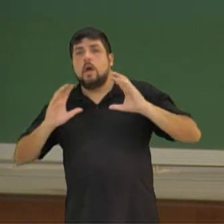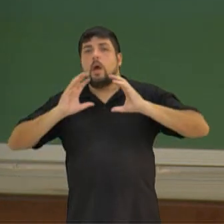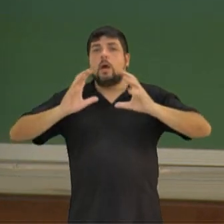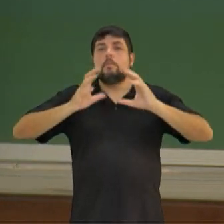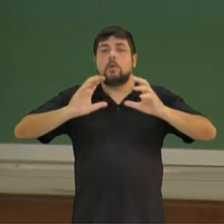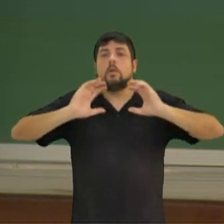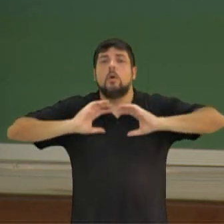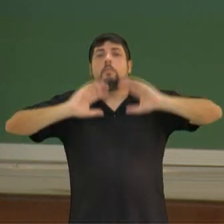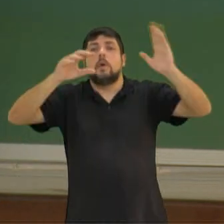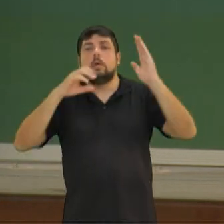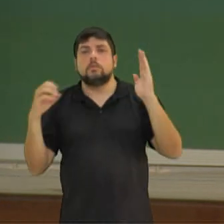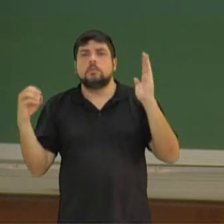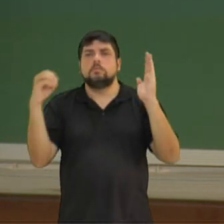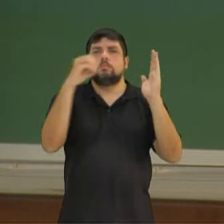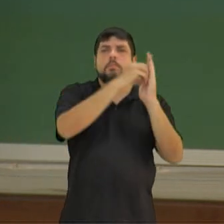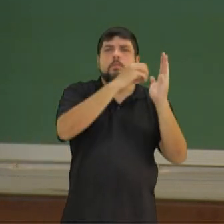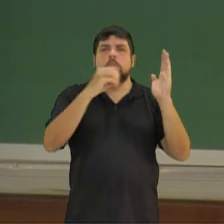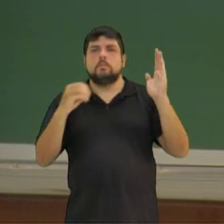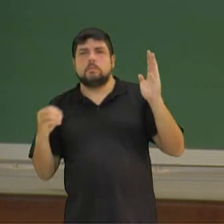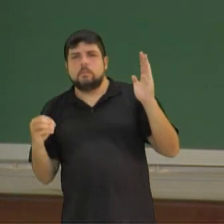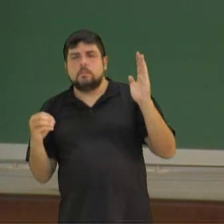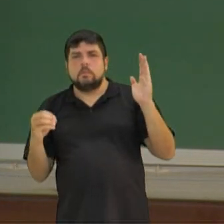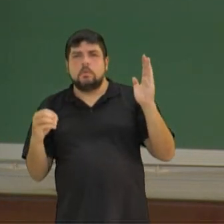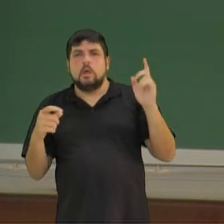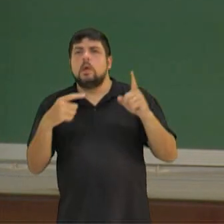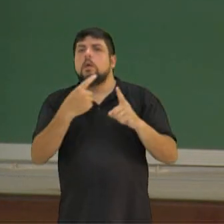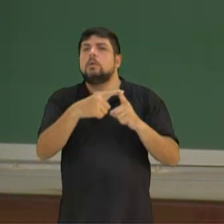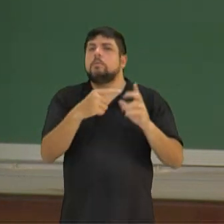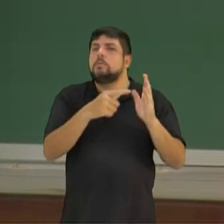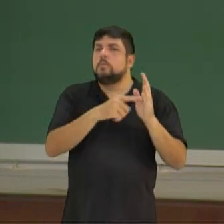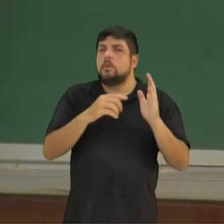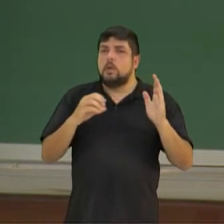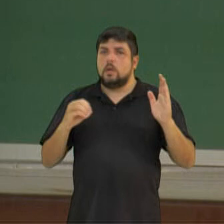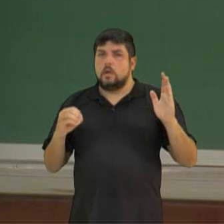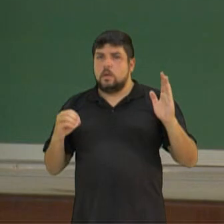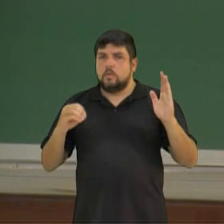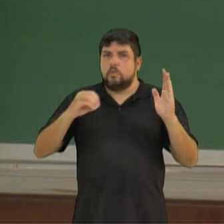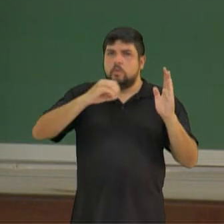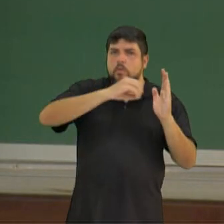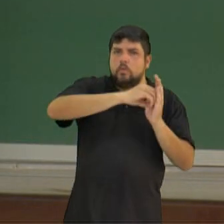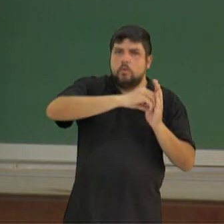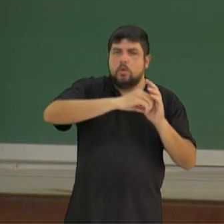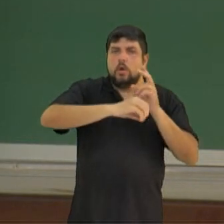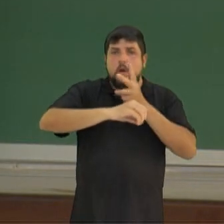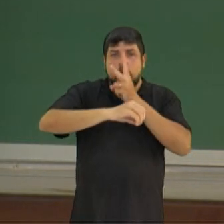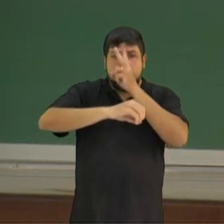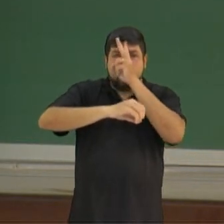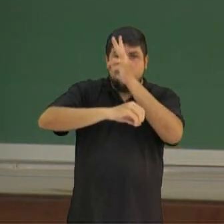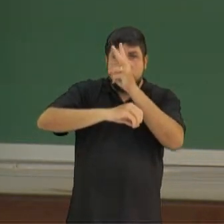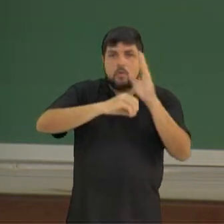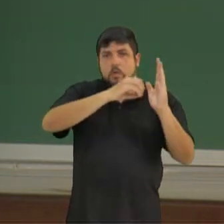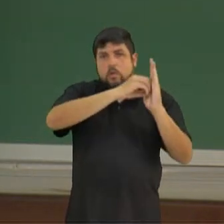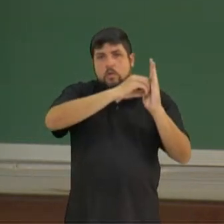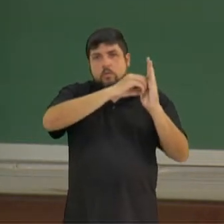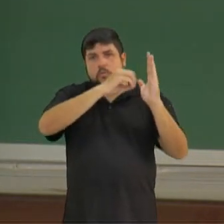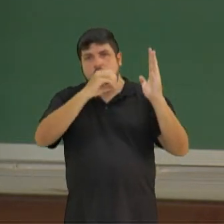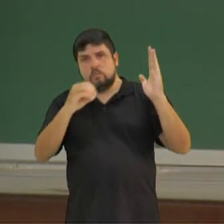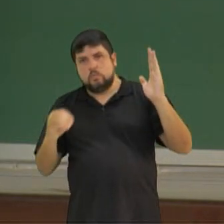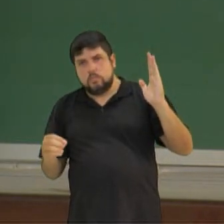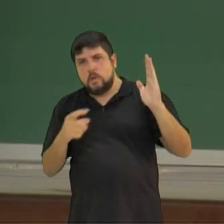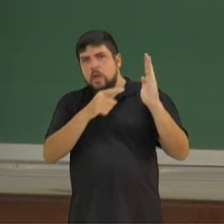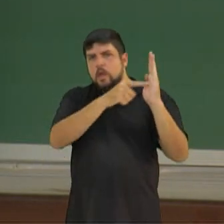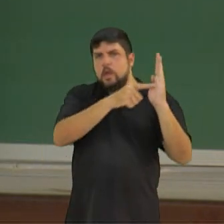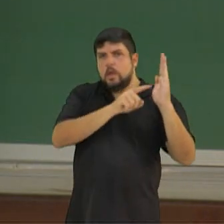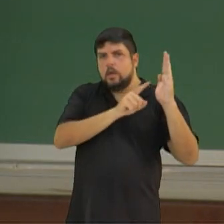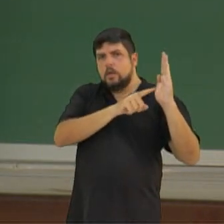a bola, essa bola volta para você com a mesma força, com a mesma intensidade, né? Só que no sentido contrário.